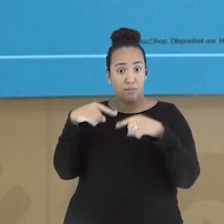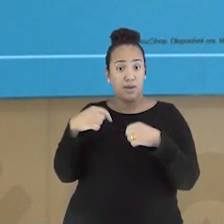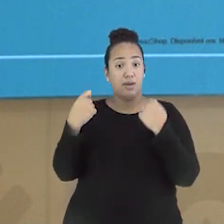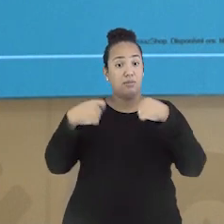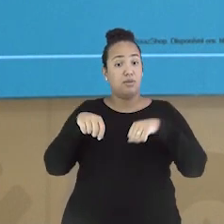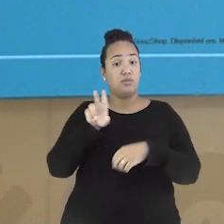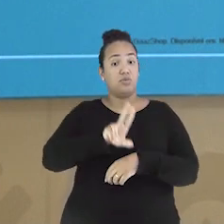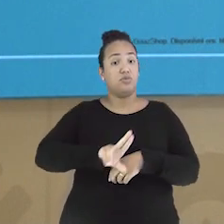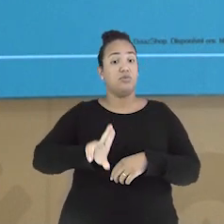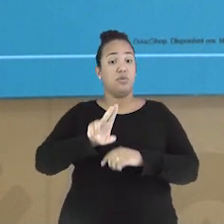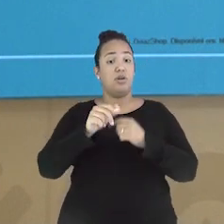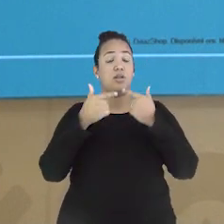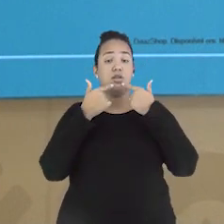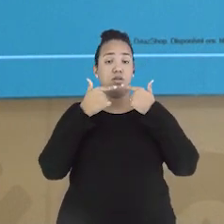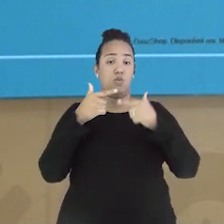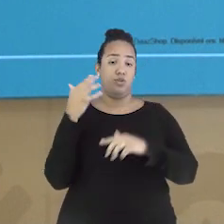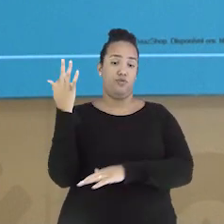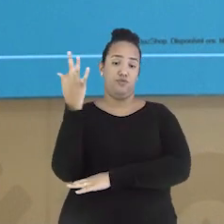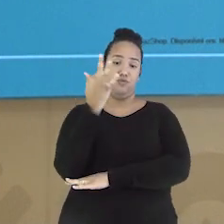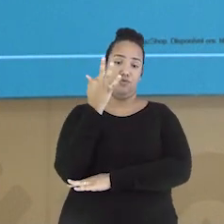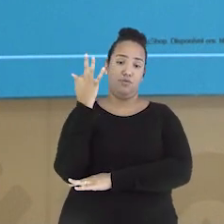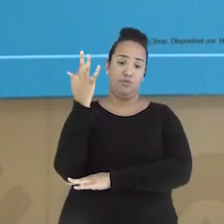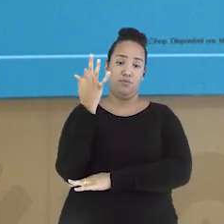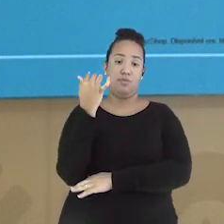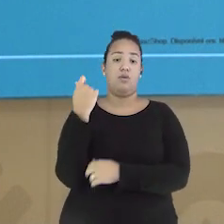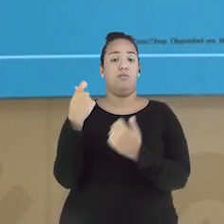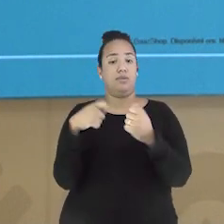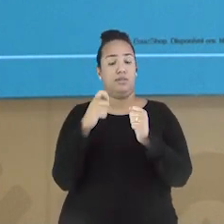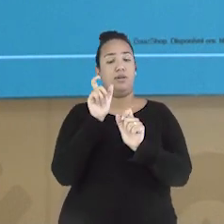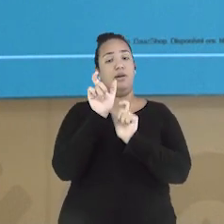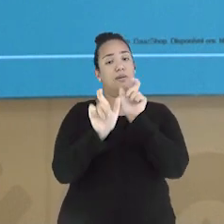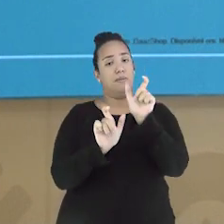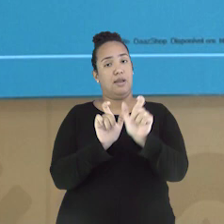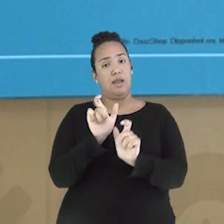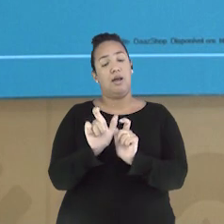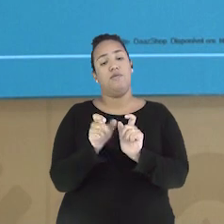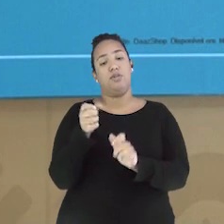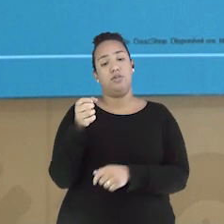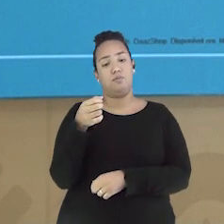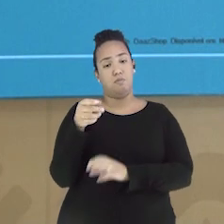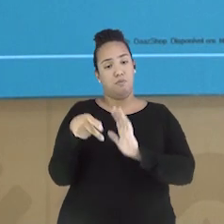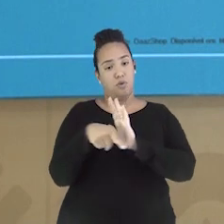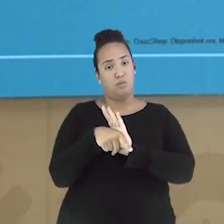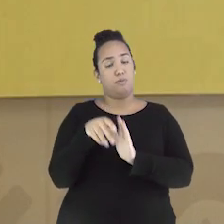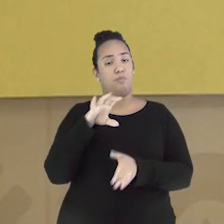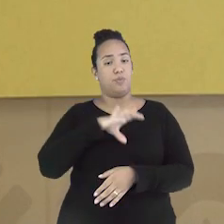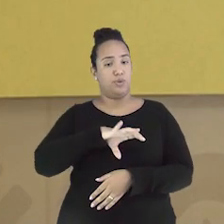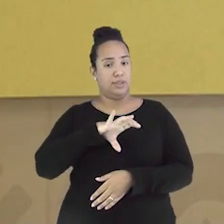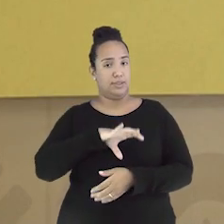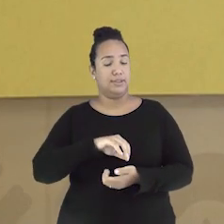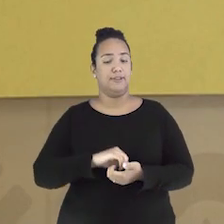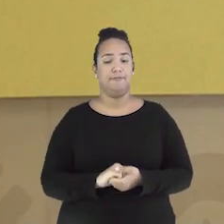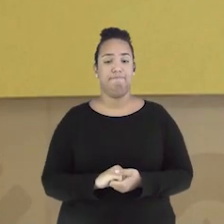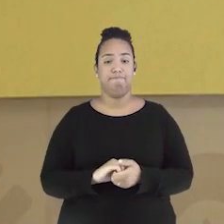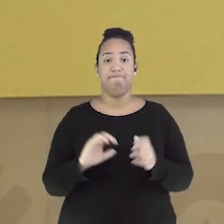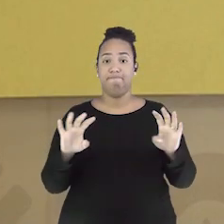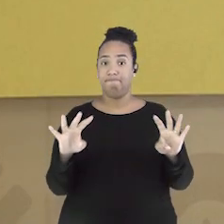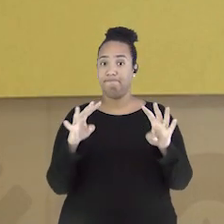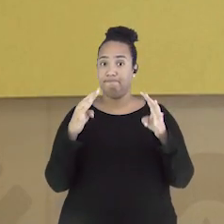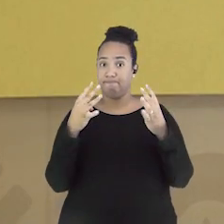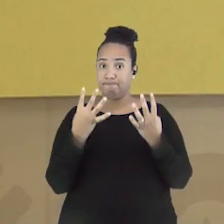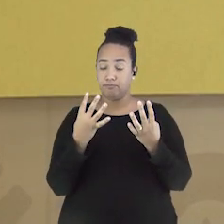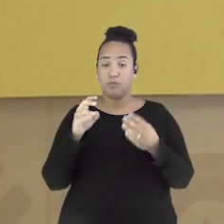reclamação, ele deveria utilizar uma linguagem mais formal, sem gírias ou palavras estrangeiras. E